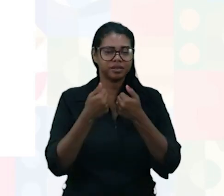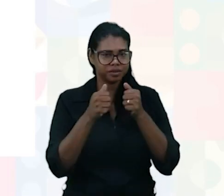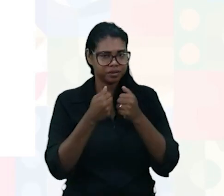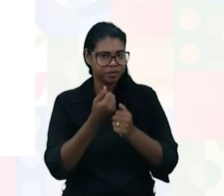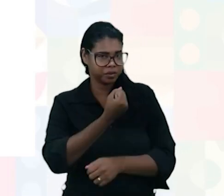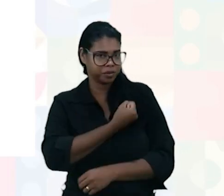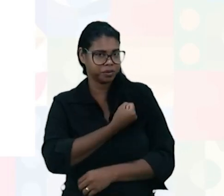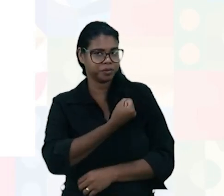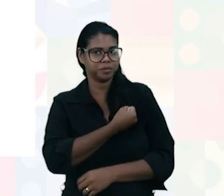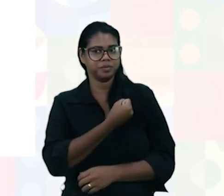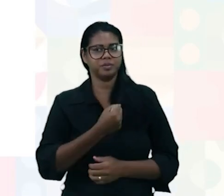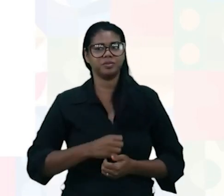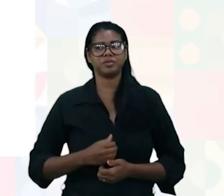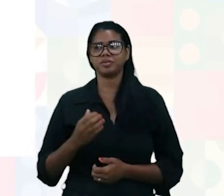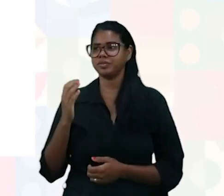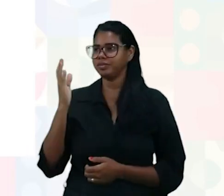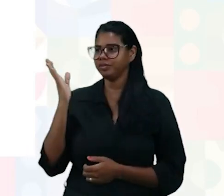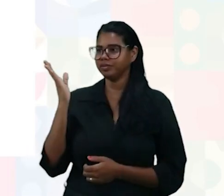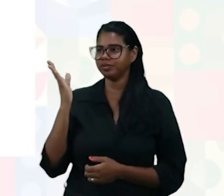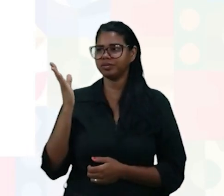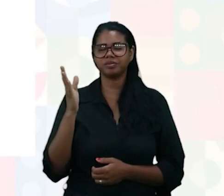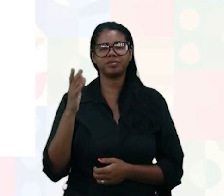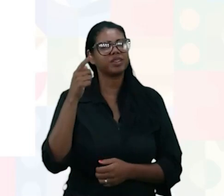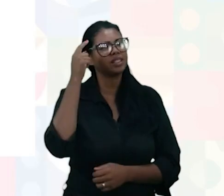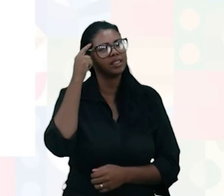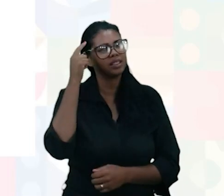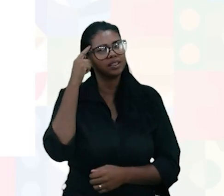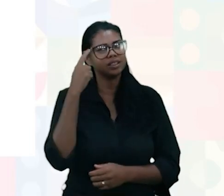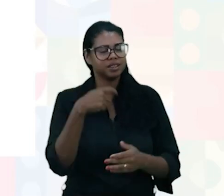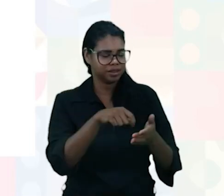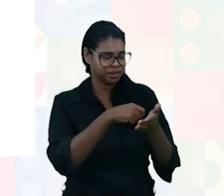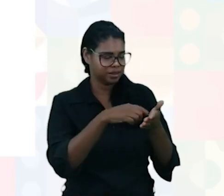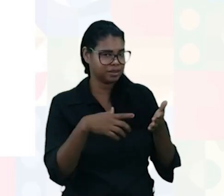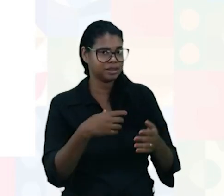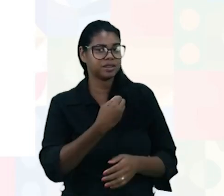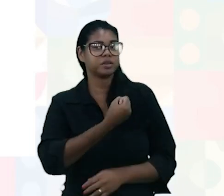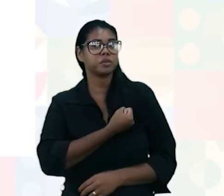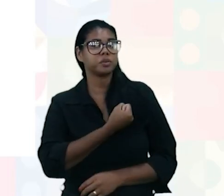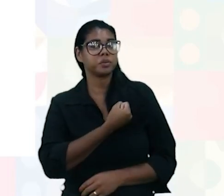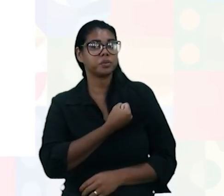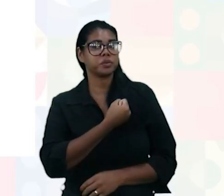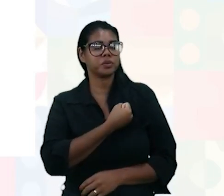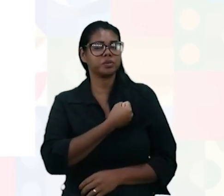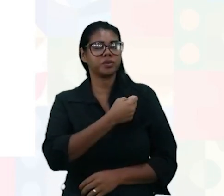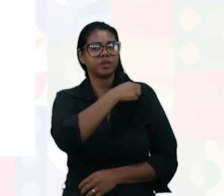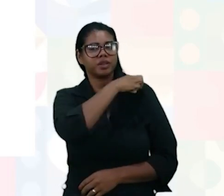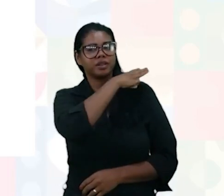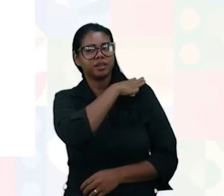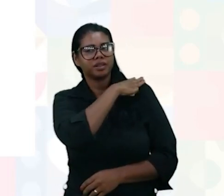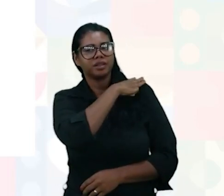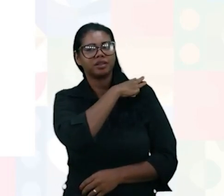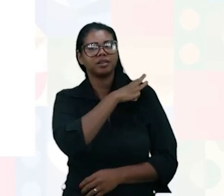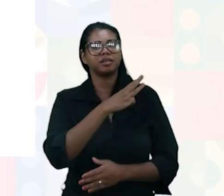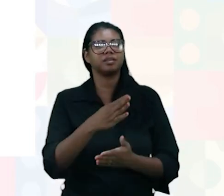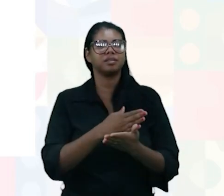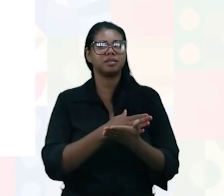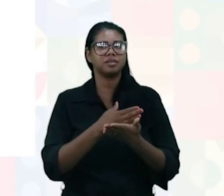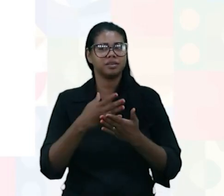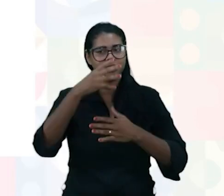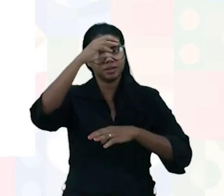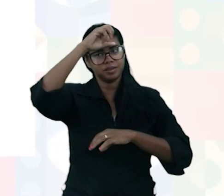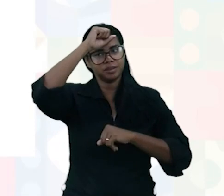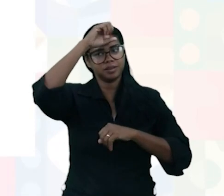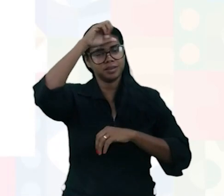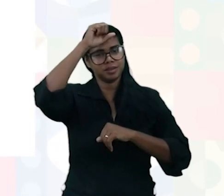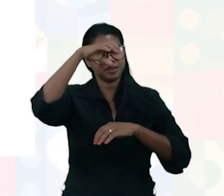número. Então, o que se pensa quando a gente fala em notação? Voltando lá para o ensino médio, lá para o início da nossa aprendizagem